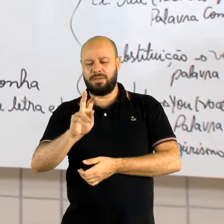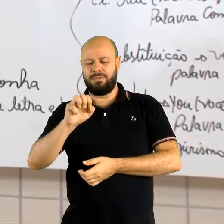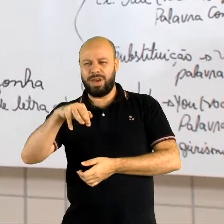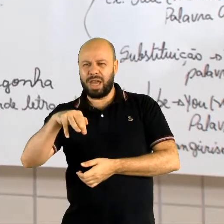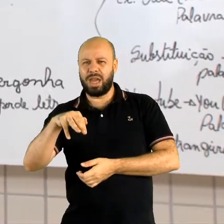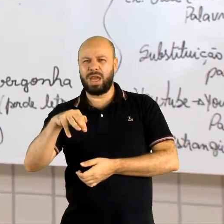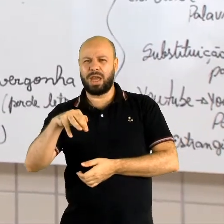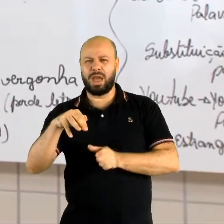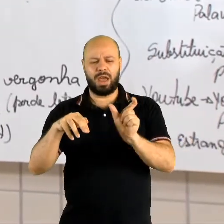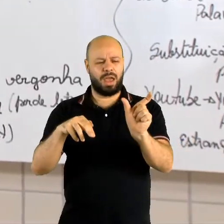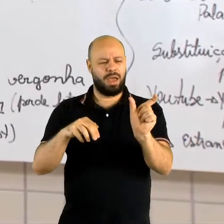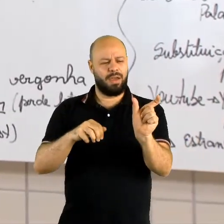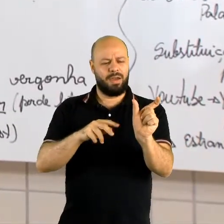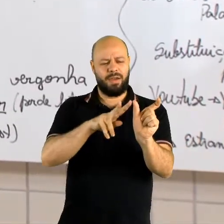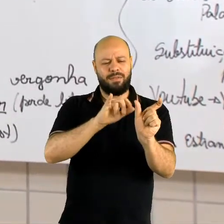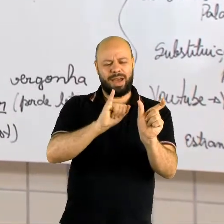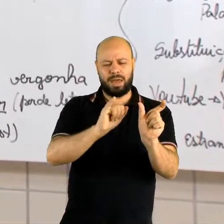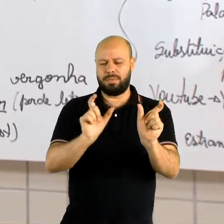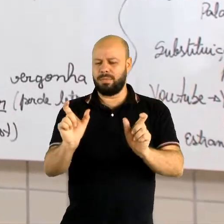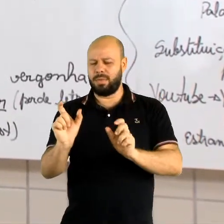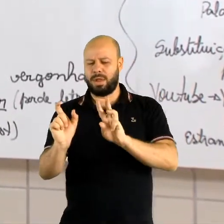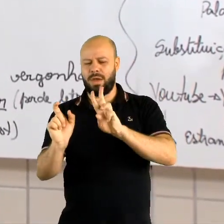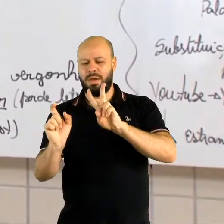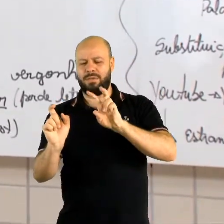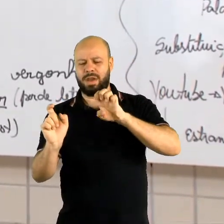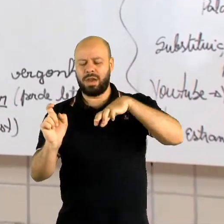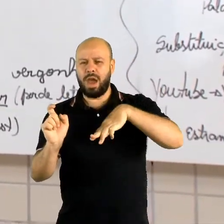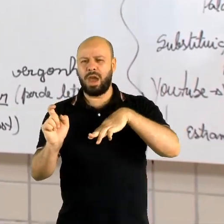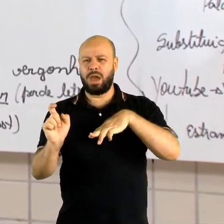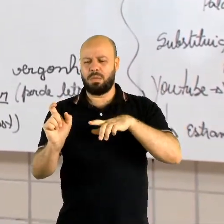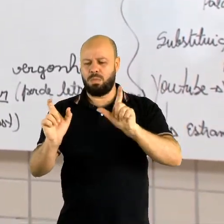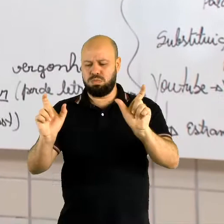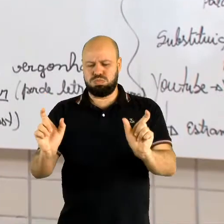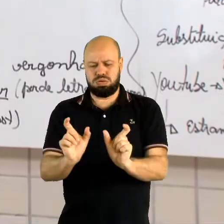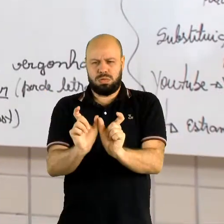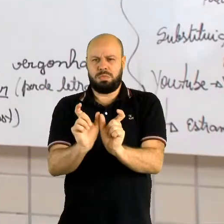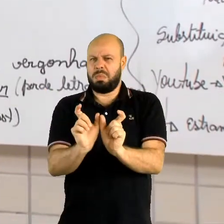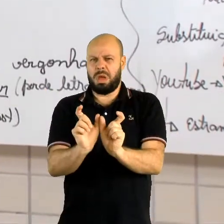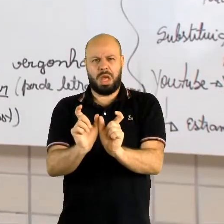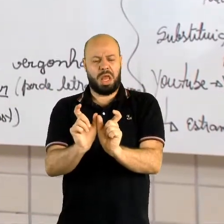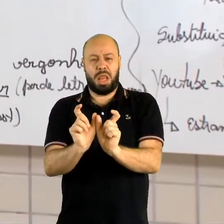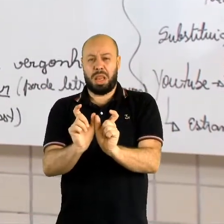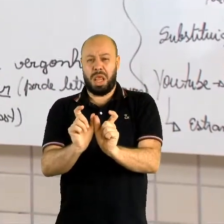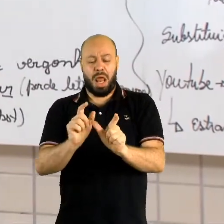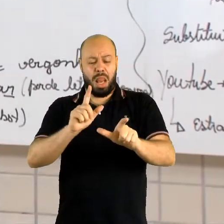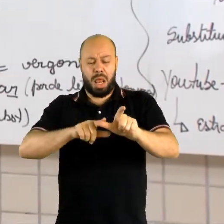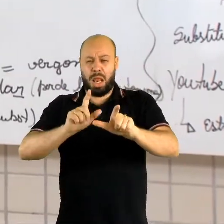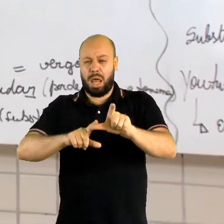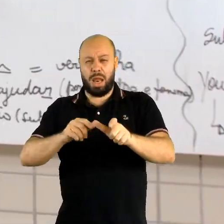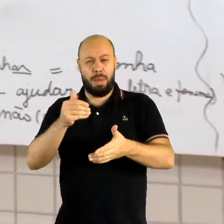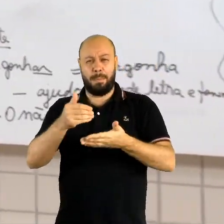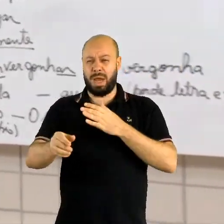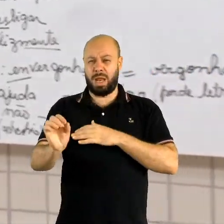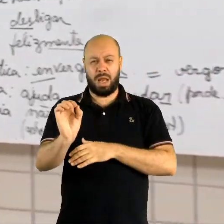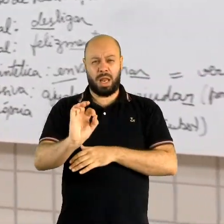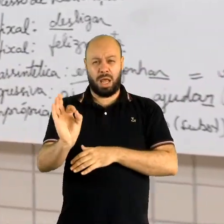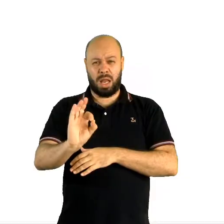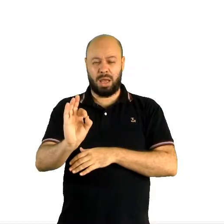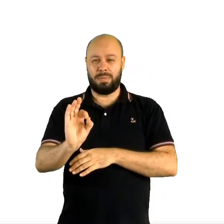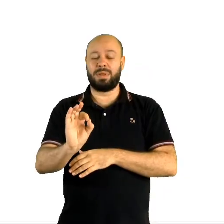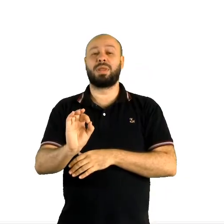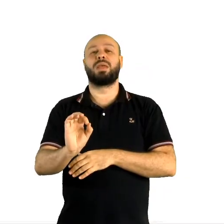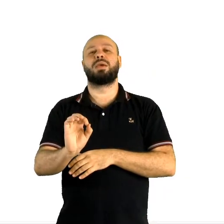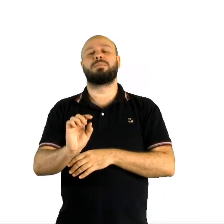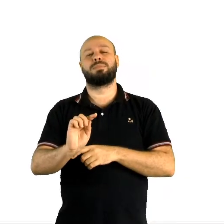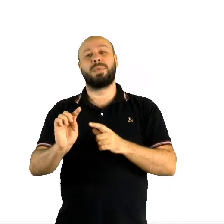não perde. Então, se ele não perde nenhuma letra lá, é exemplo de quê? Justaposição. E a aglutinação?